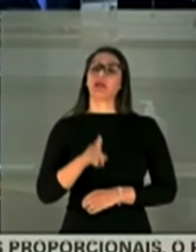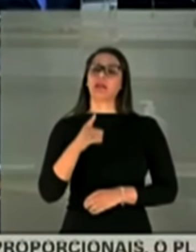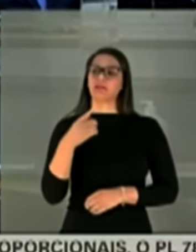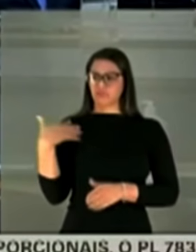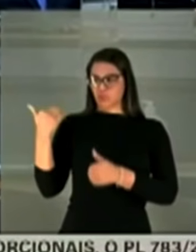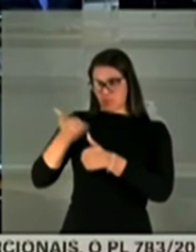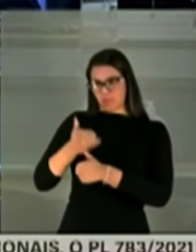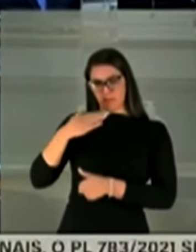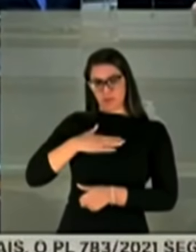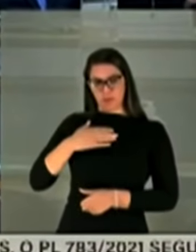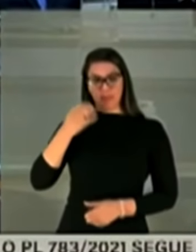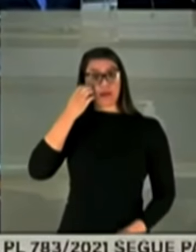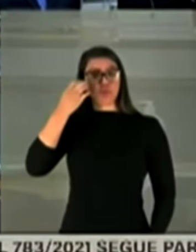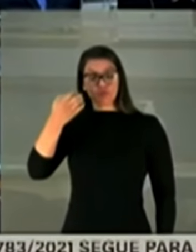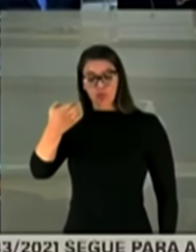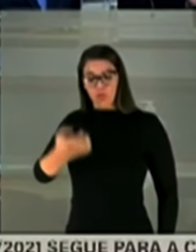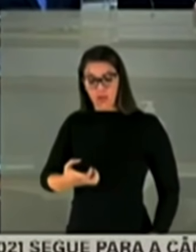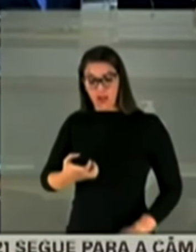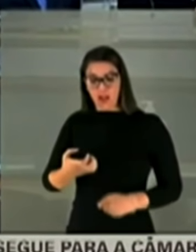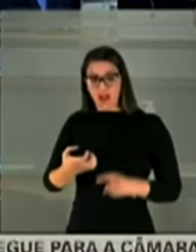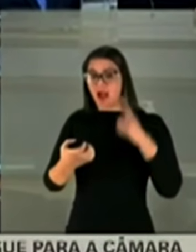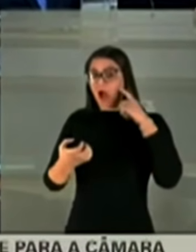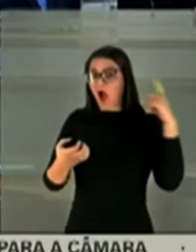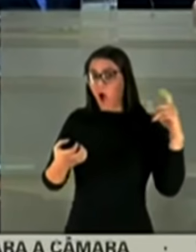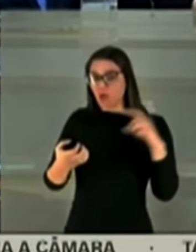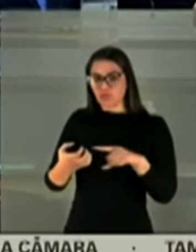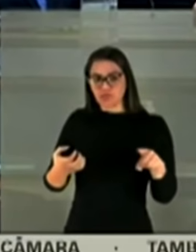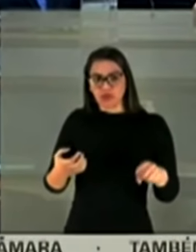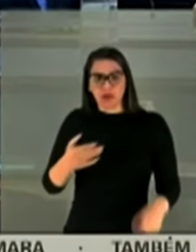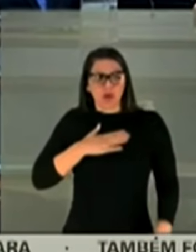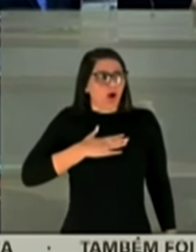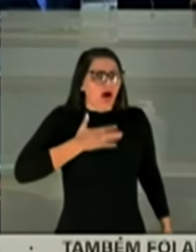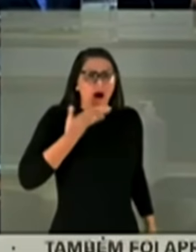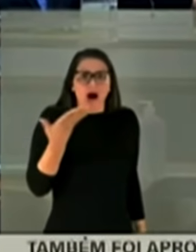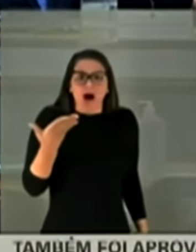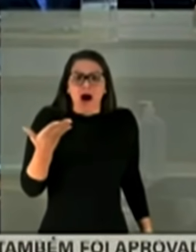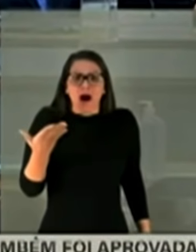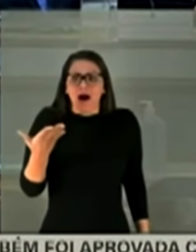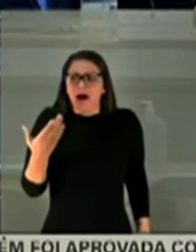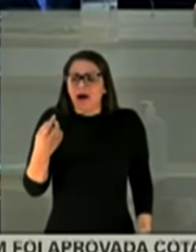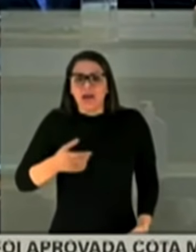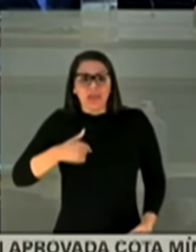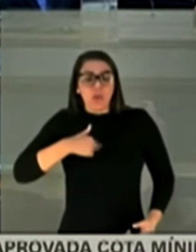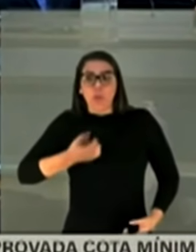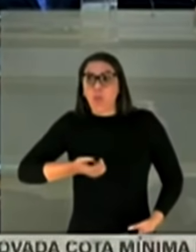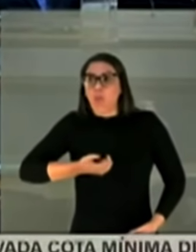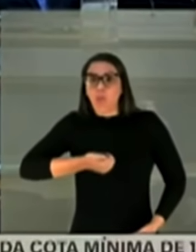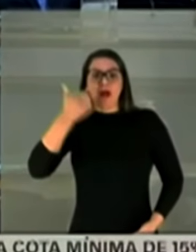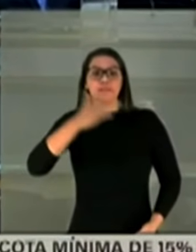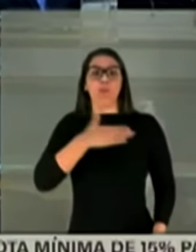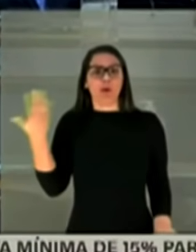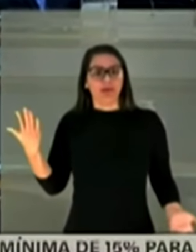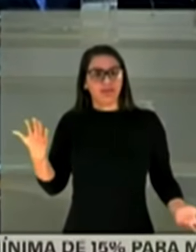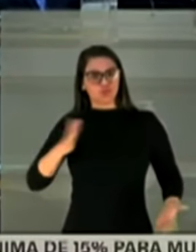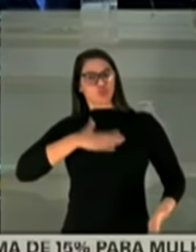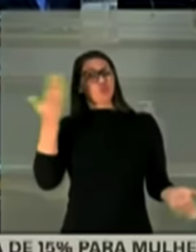e quando ele puxou o celular e colocou o áudio e apontou o deputado, eu juro que eu quase tive um infarto, porque eu falei, tem nada a ver. E no mesmo momento, o senhor pode verificar